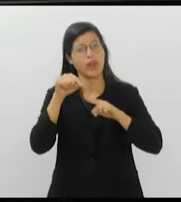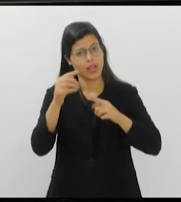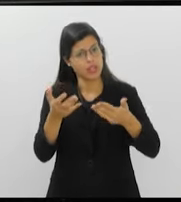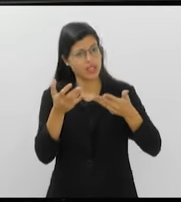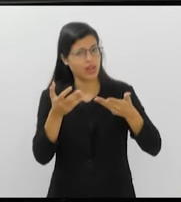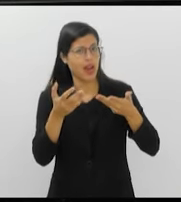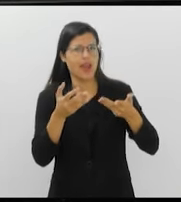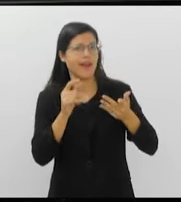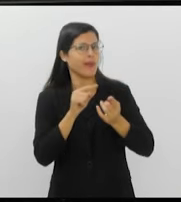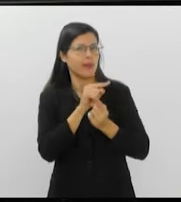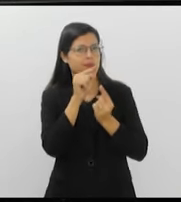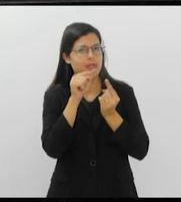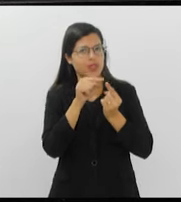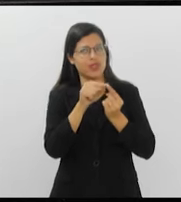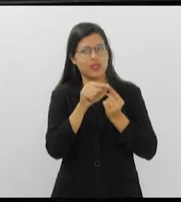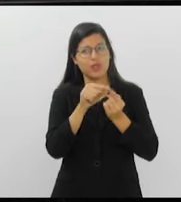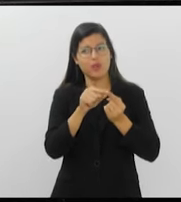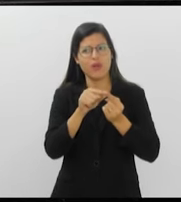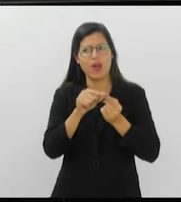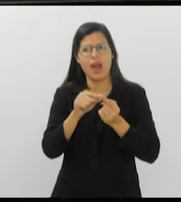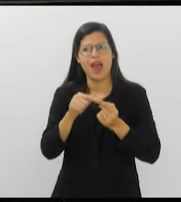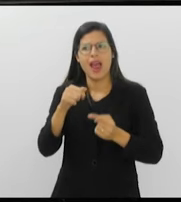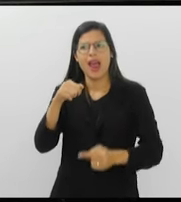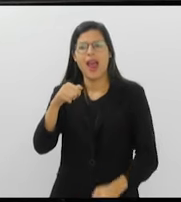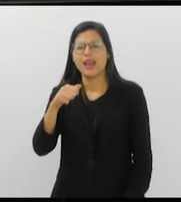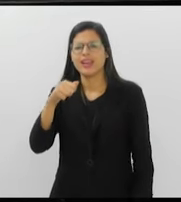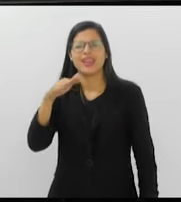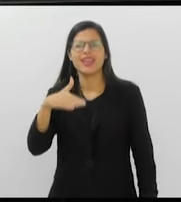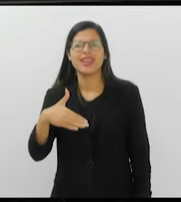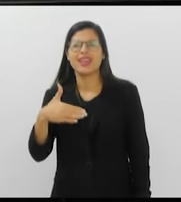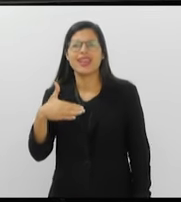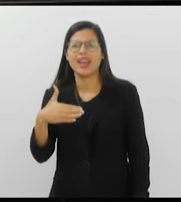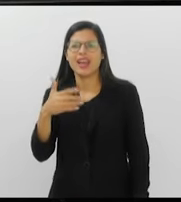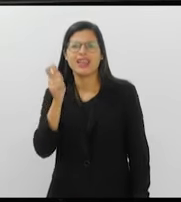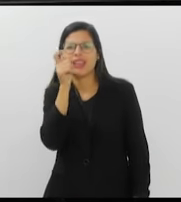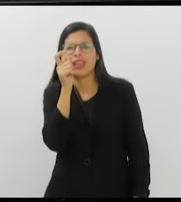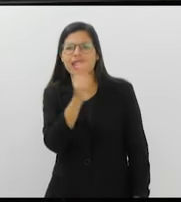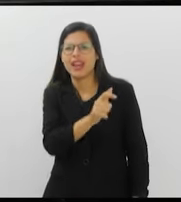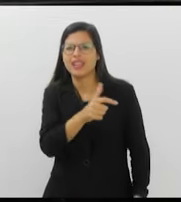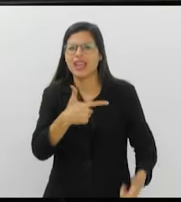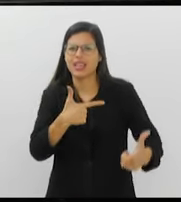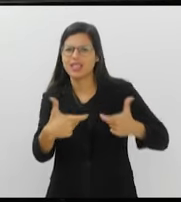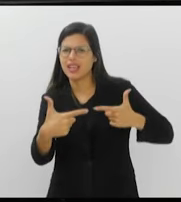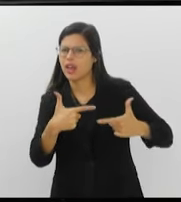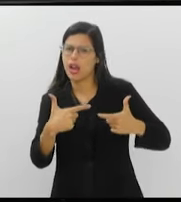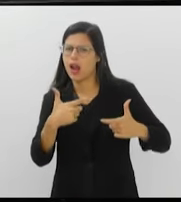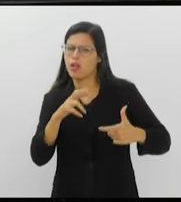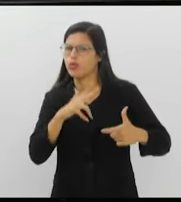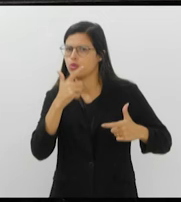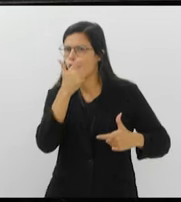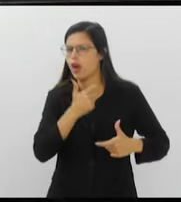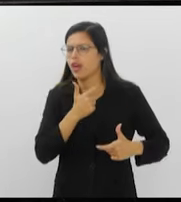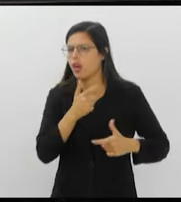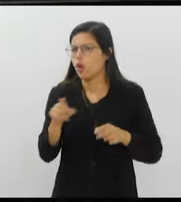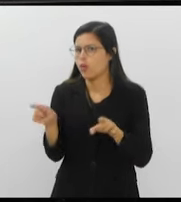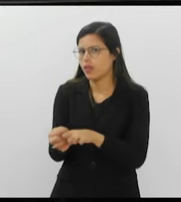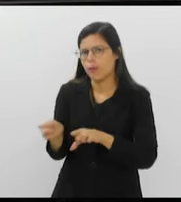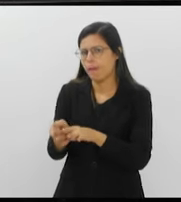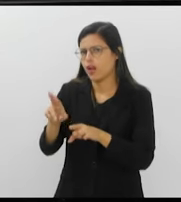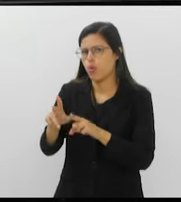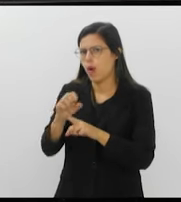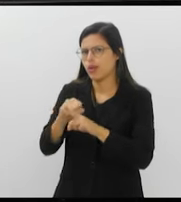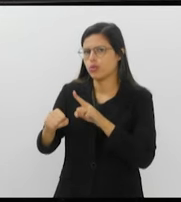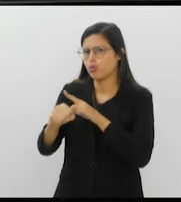querem. A quem interessa esse caos? Não é a mim e não é também a